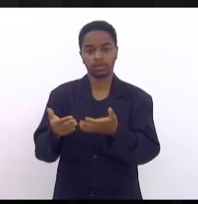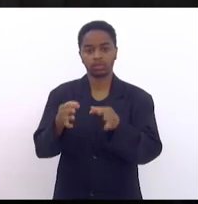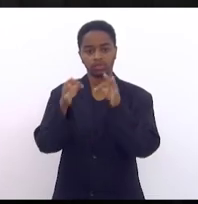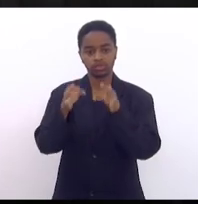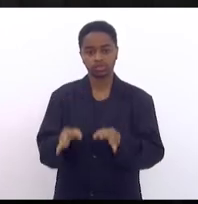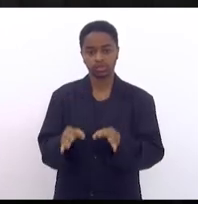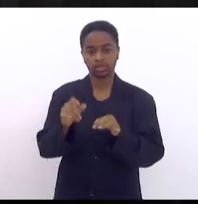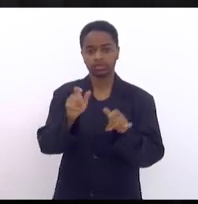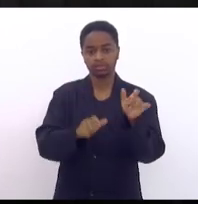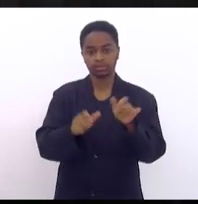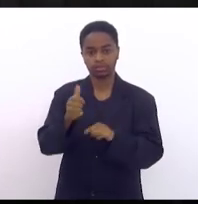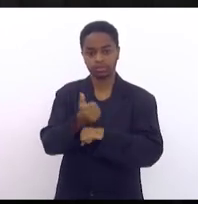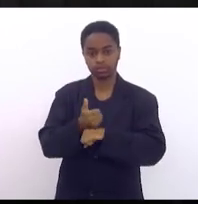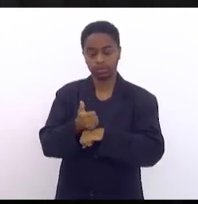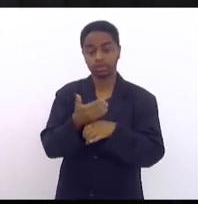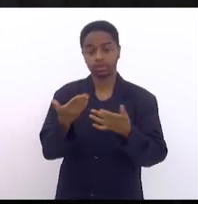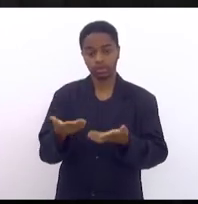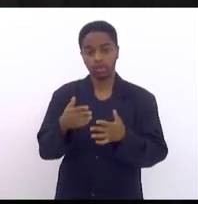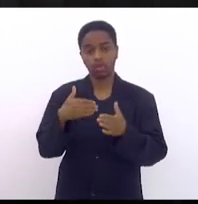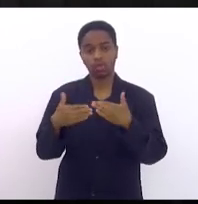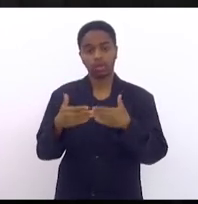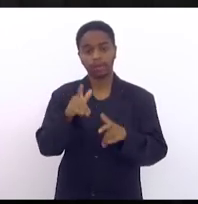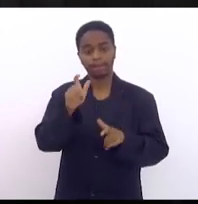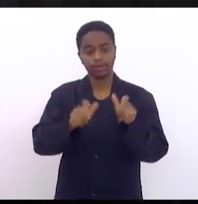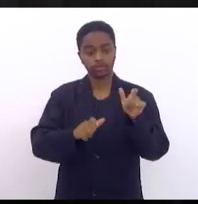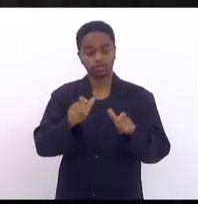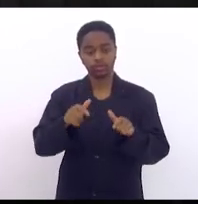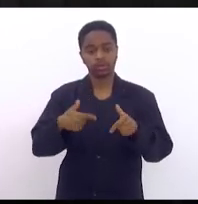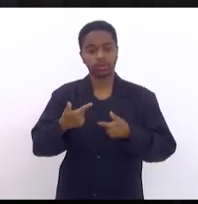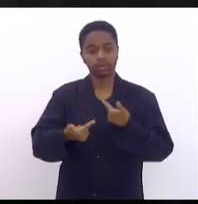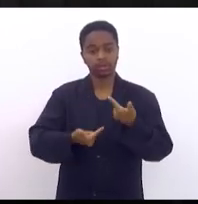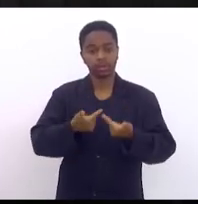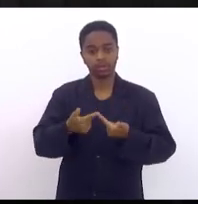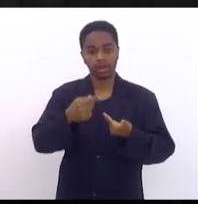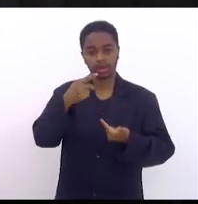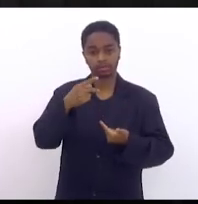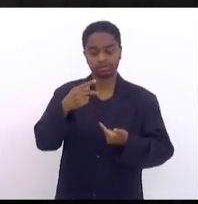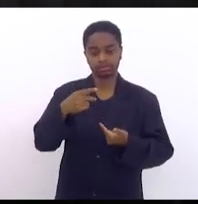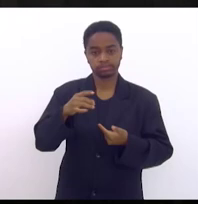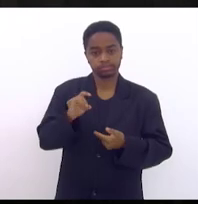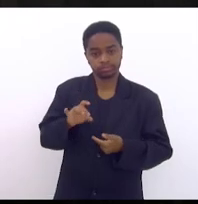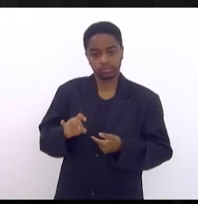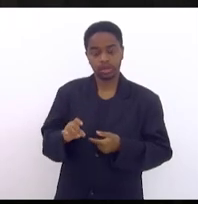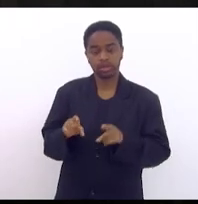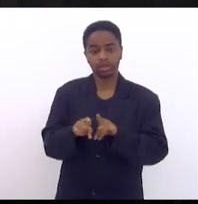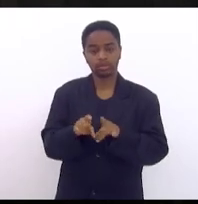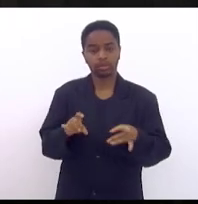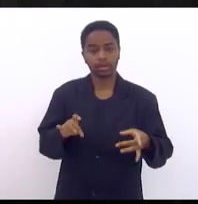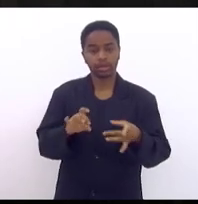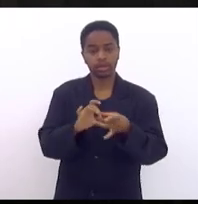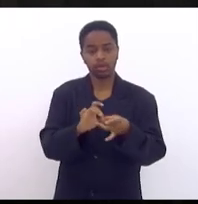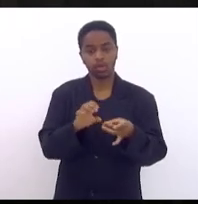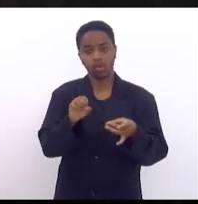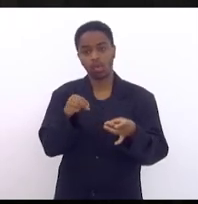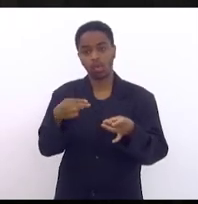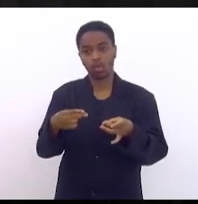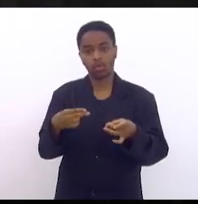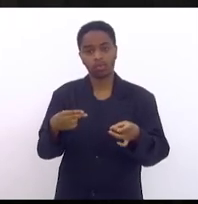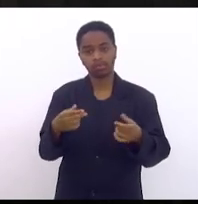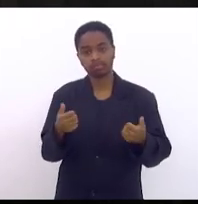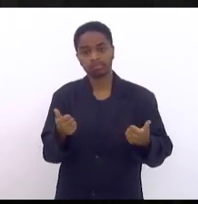O artesão, então, é toda pessoa física que desempenha suas atividades de forma individual, associada ou